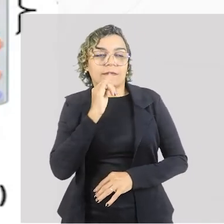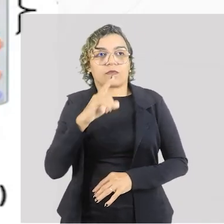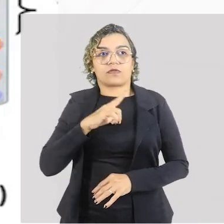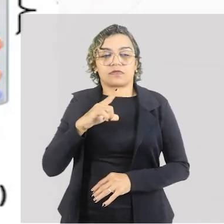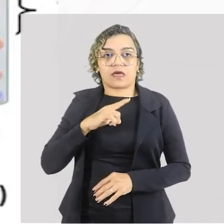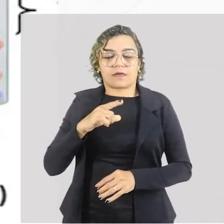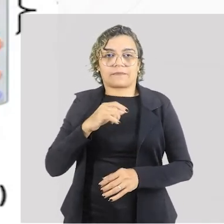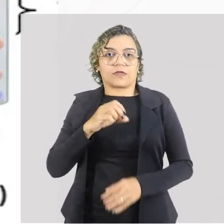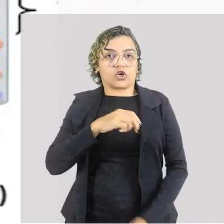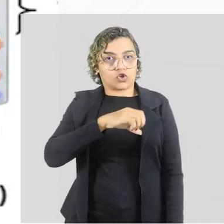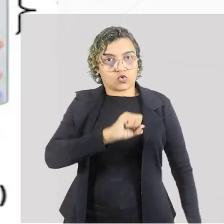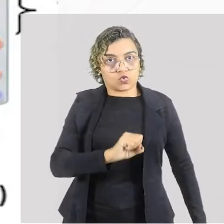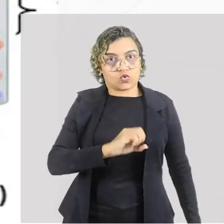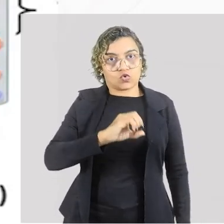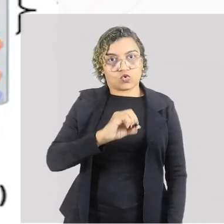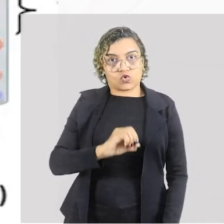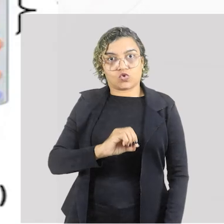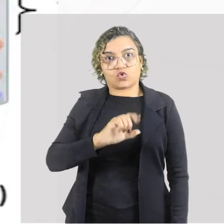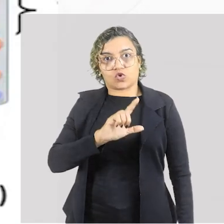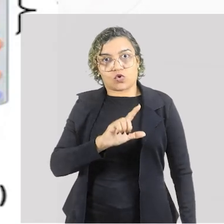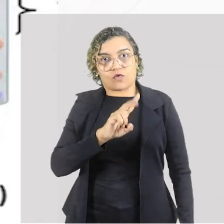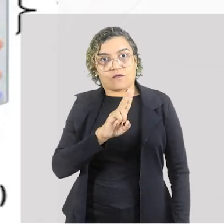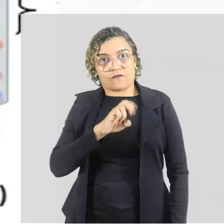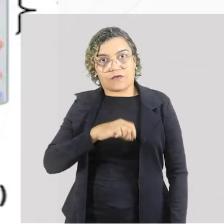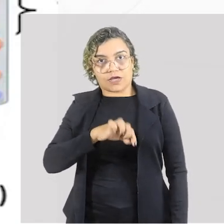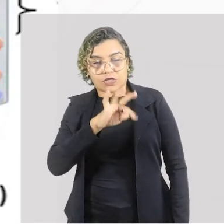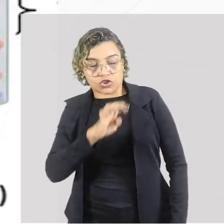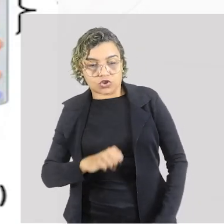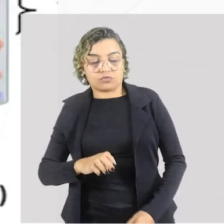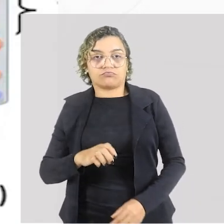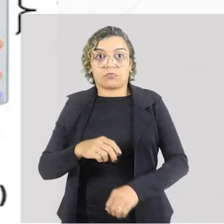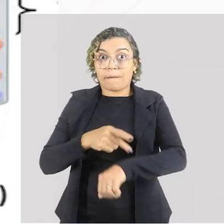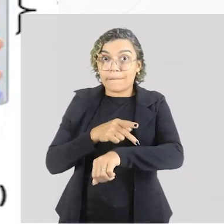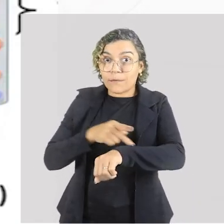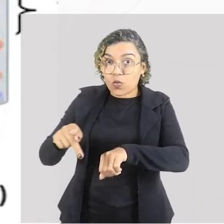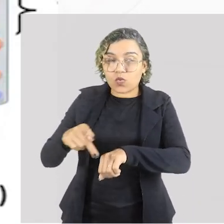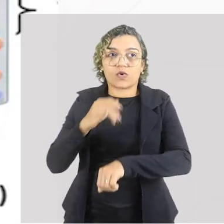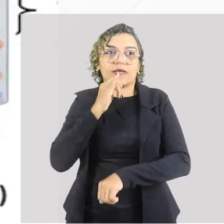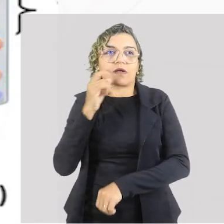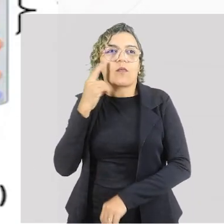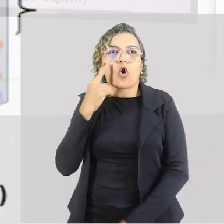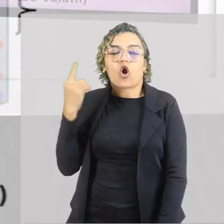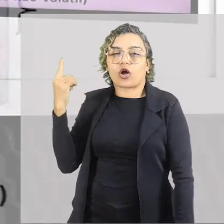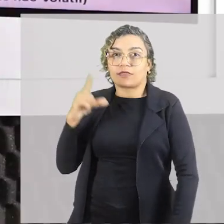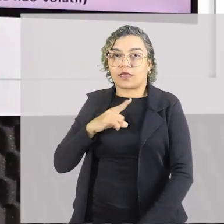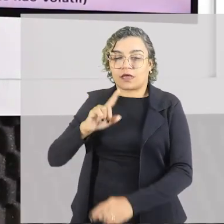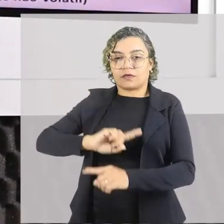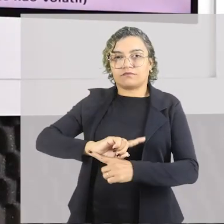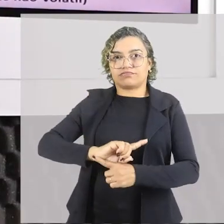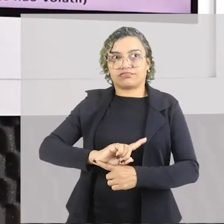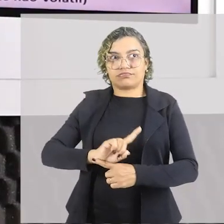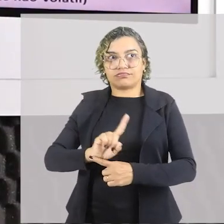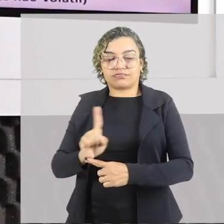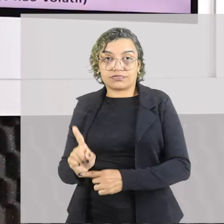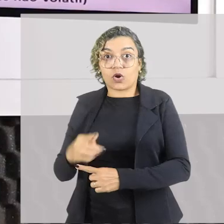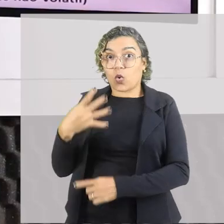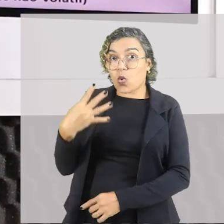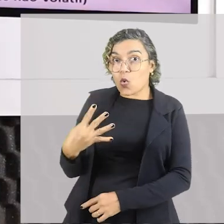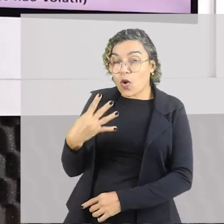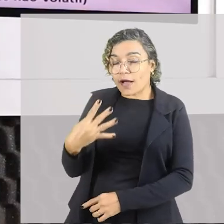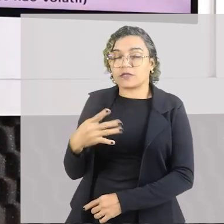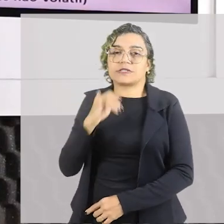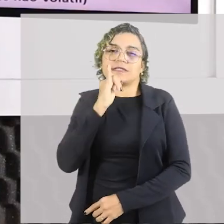puro. Então, aqui eu tenho uma certa pressão de vapor, tá? Tá marcada bem aqui no 4. Quando eu